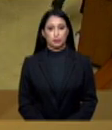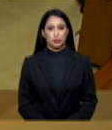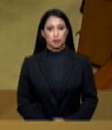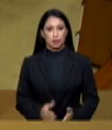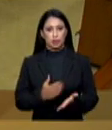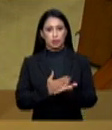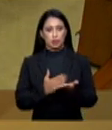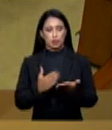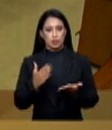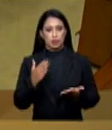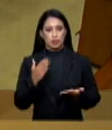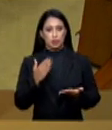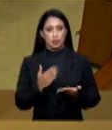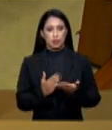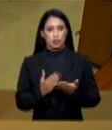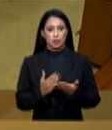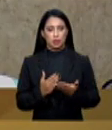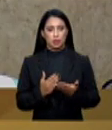início